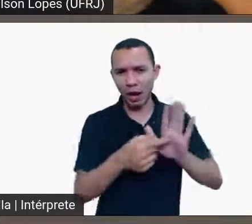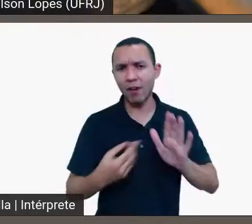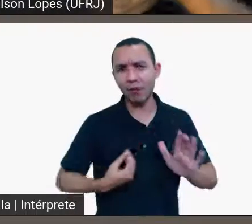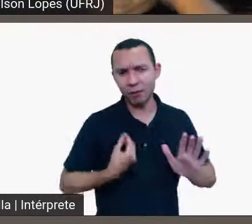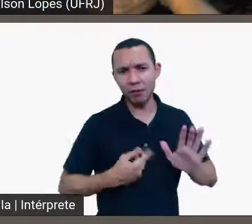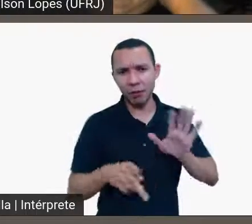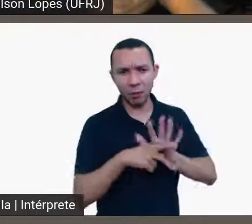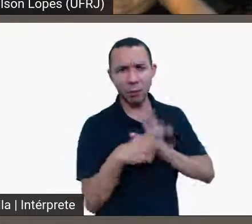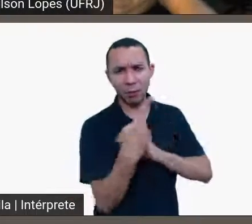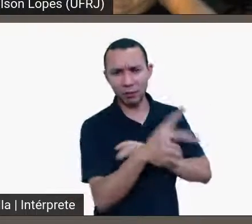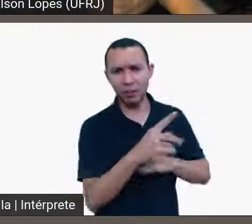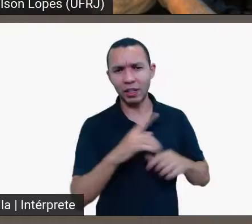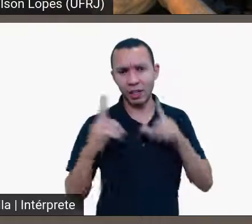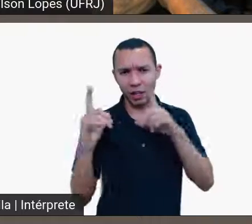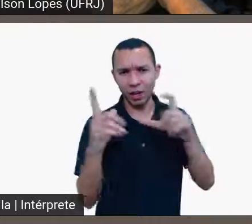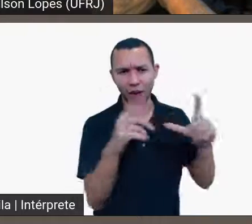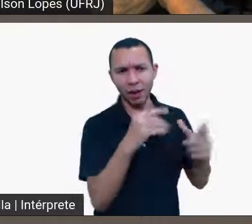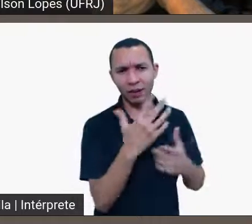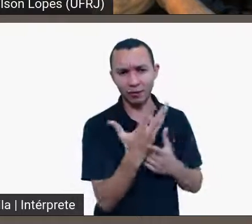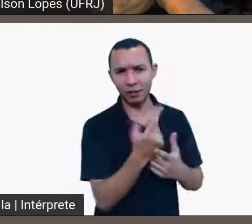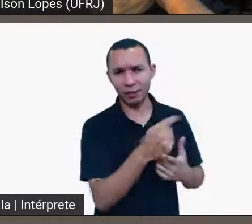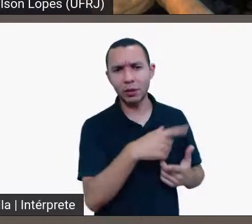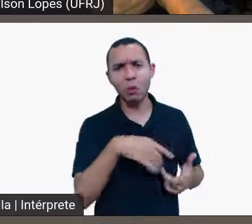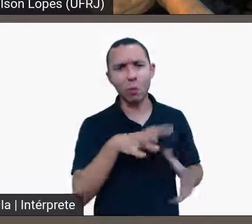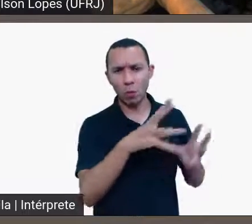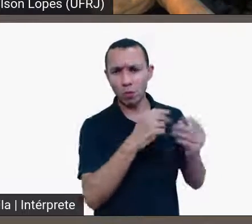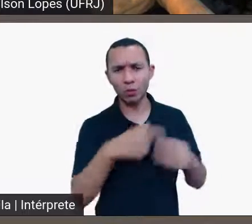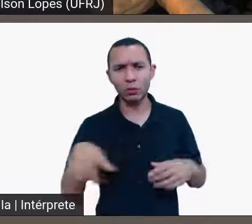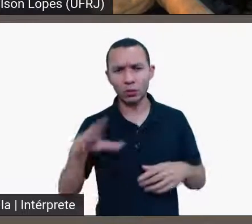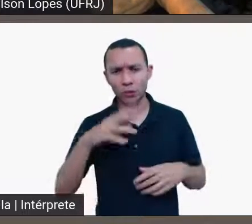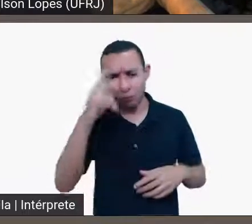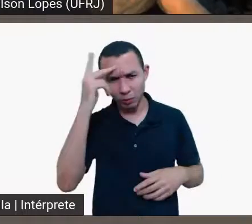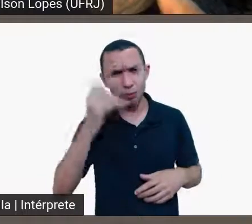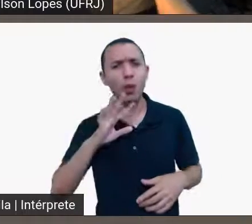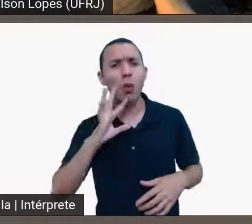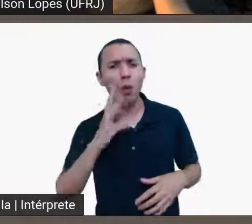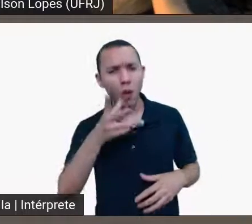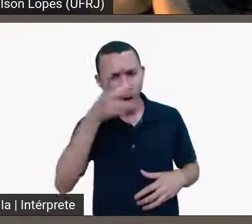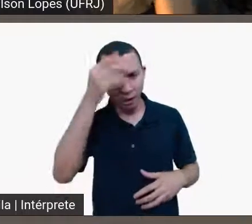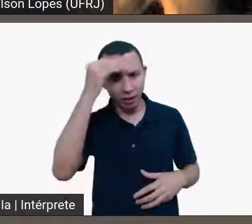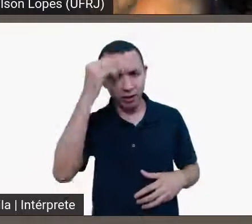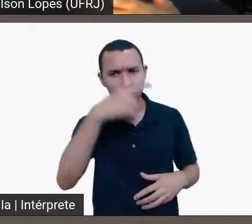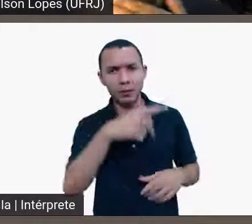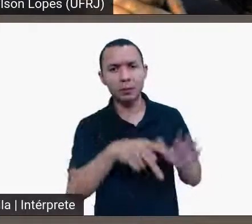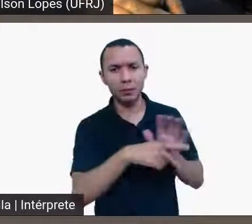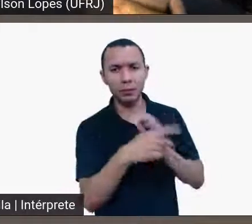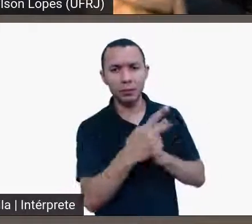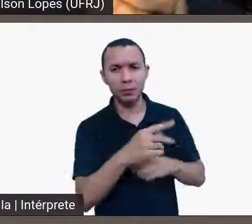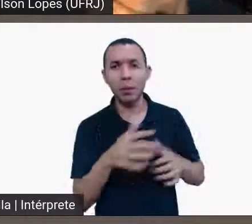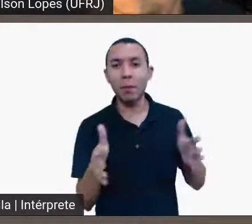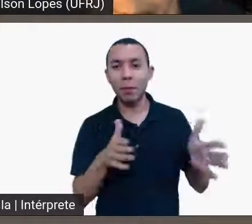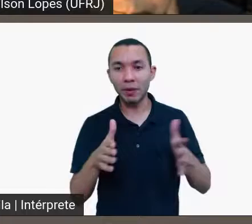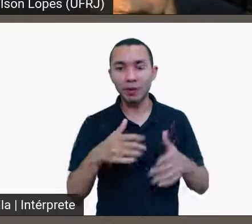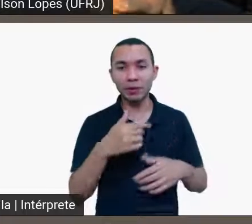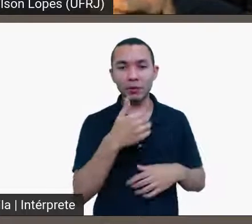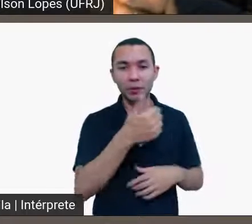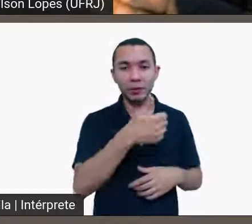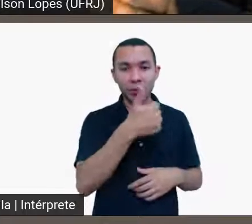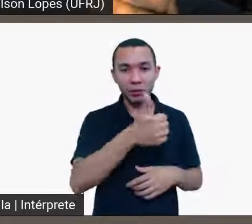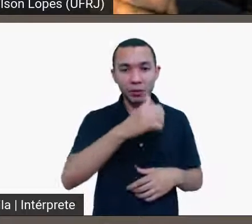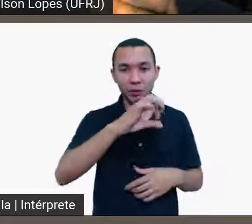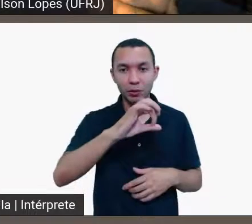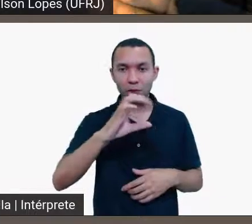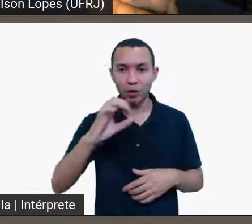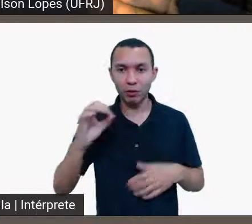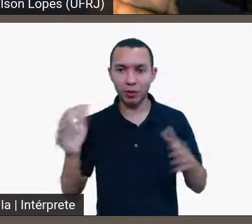muitos deles reconhecidos, isso desde o início do século XX, tem o Musso, no Rio de Janeiro,